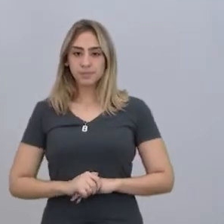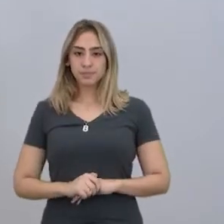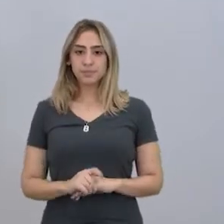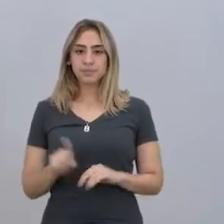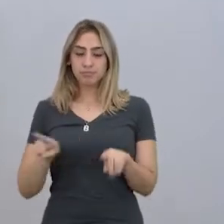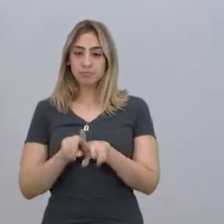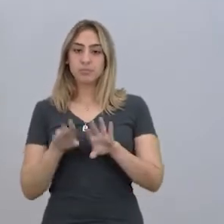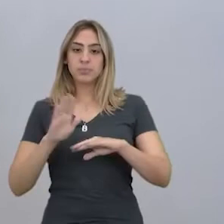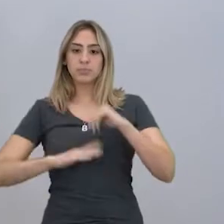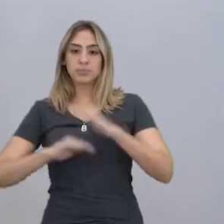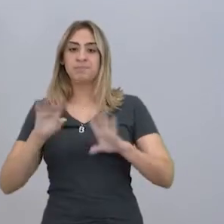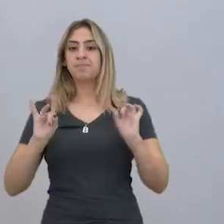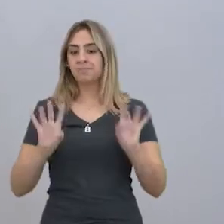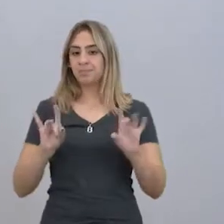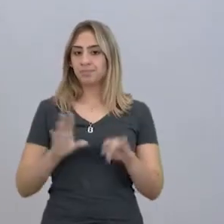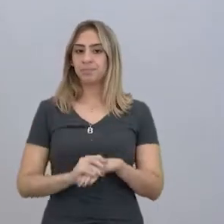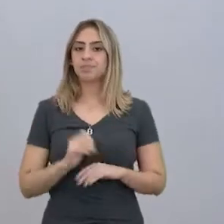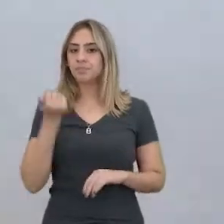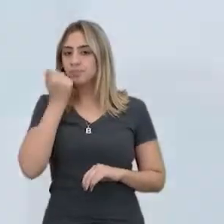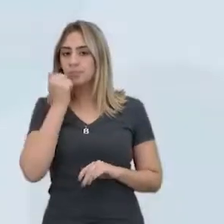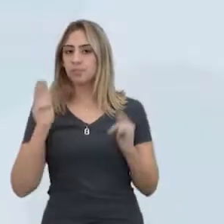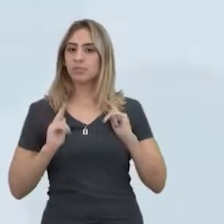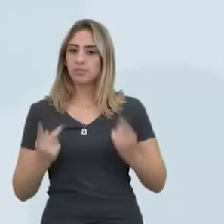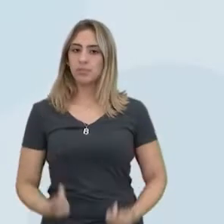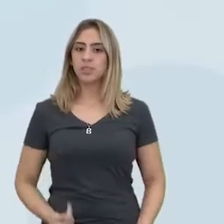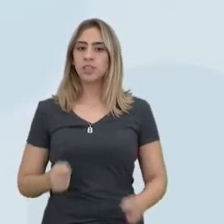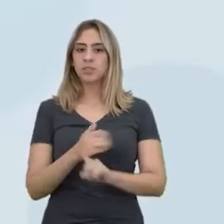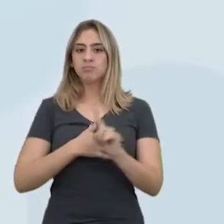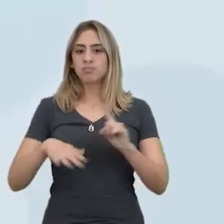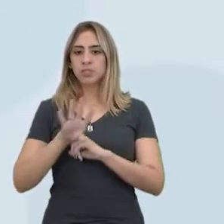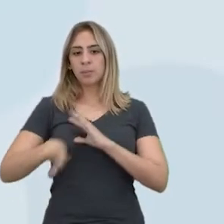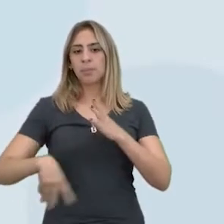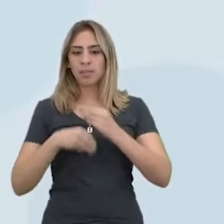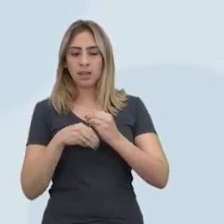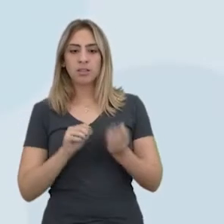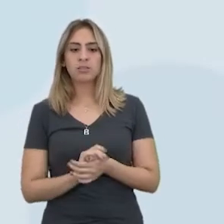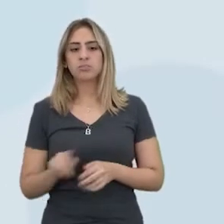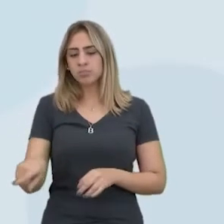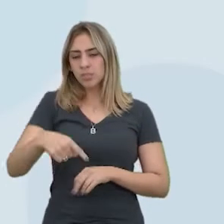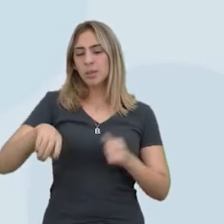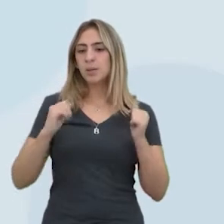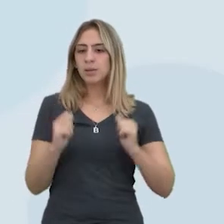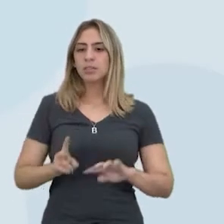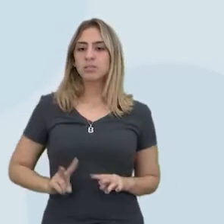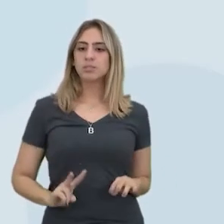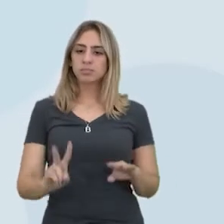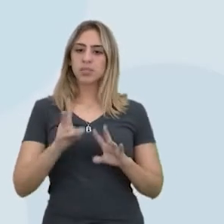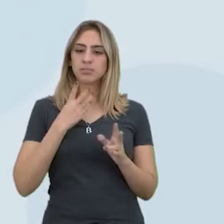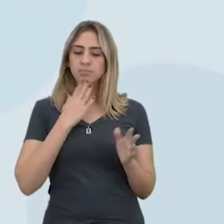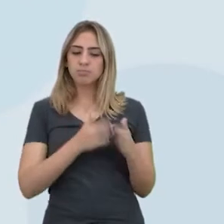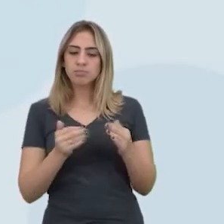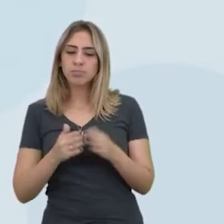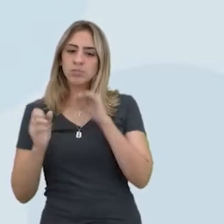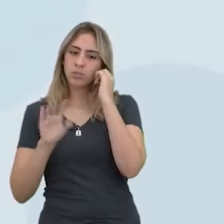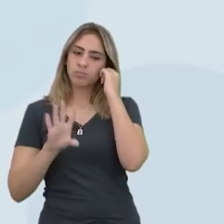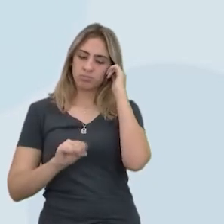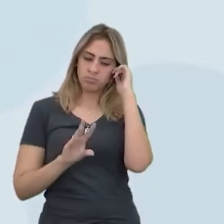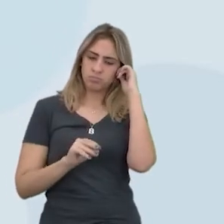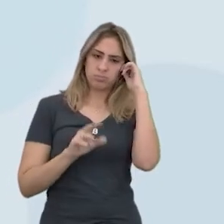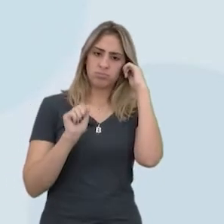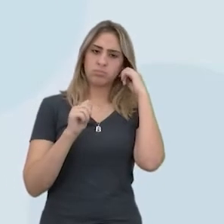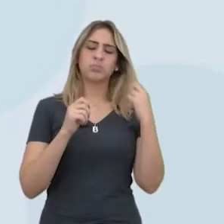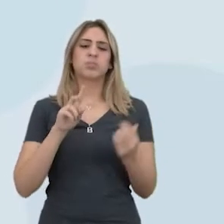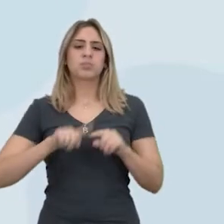as habilidades específicas, né, das ciências humanas e sociais aplicadas, que vocês podem sempre consultar, é só baixar o material, tá tudo